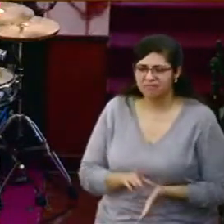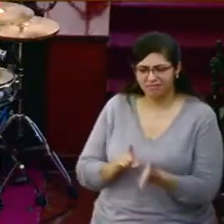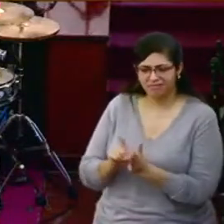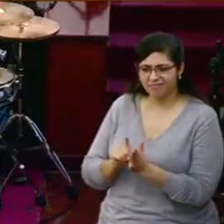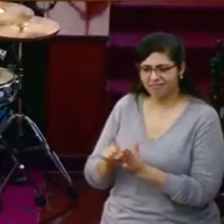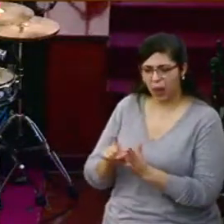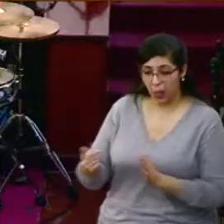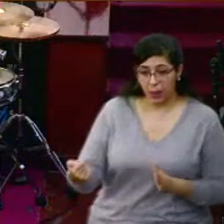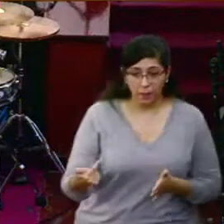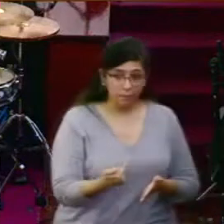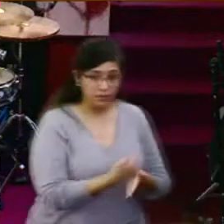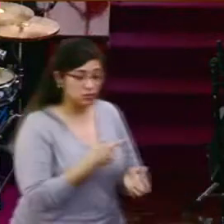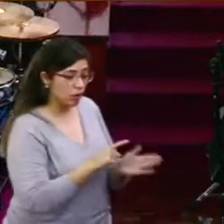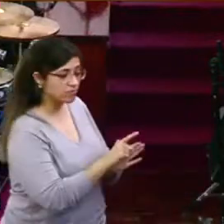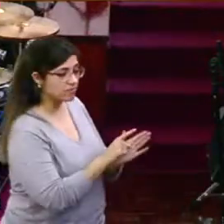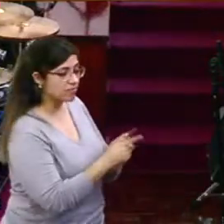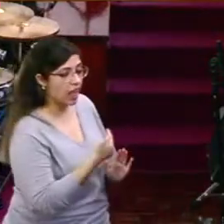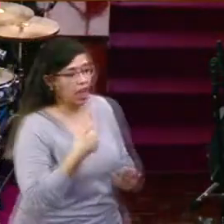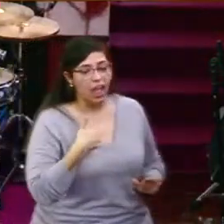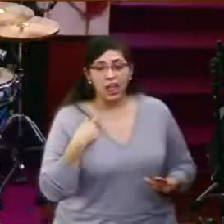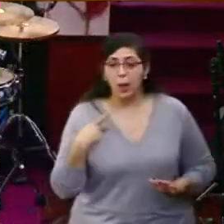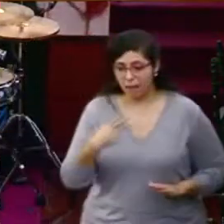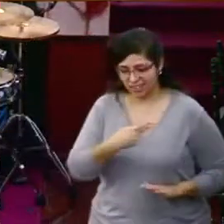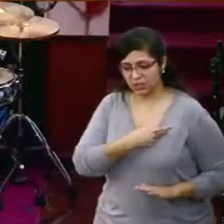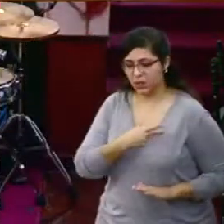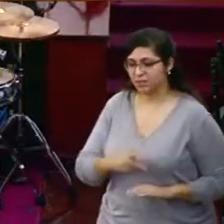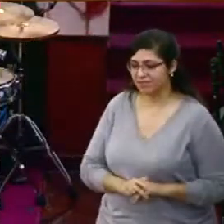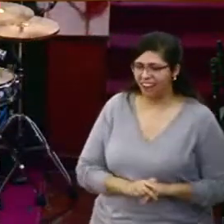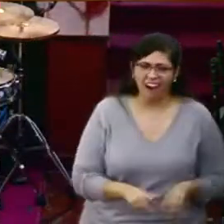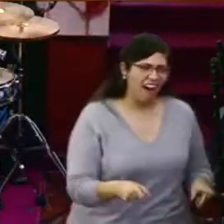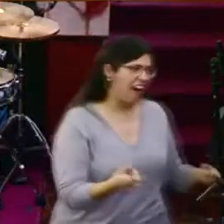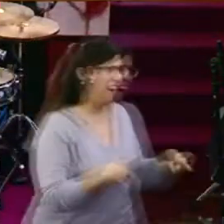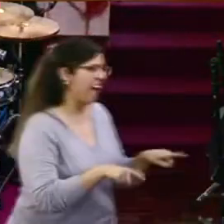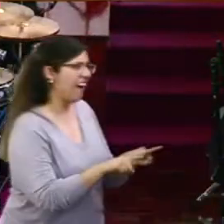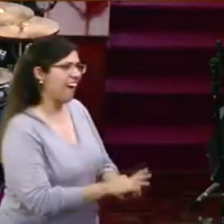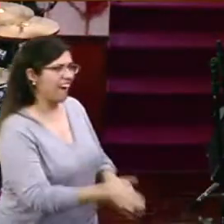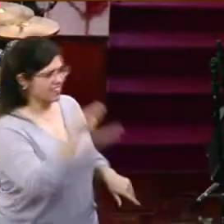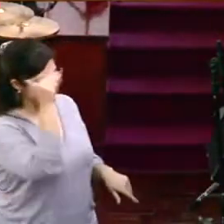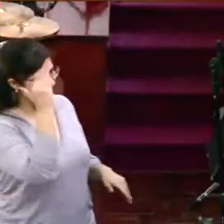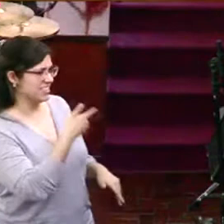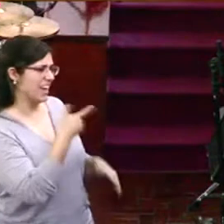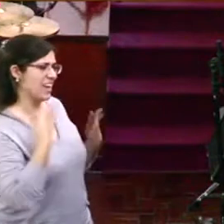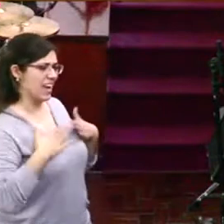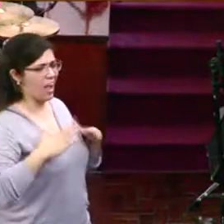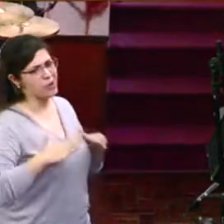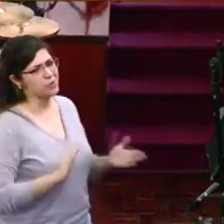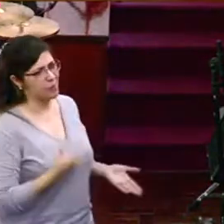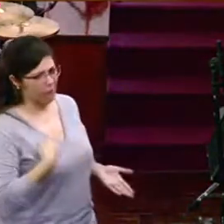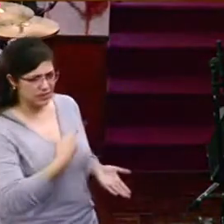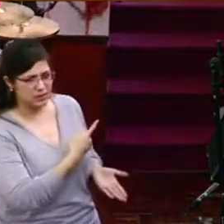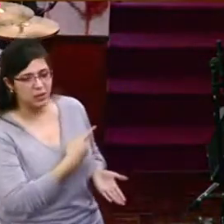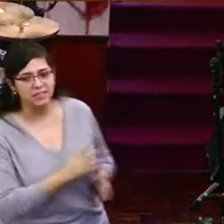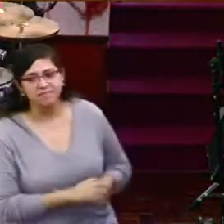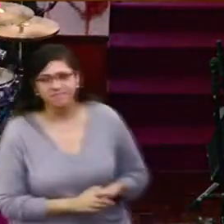rapidamente o que eu fazia eu disse que eu era pastor daí ela falou ah por isso então que você é tão calmo aí eu falei não eu também sinto dor eu